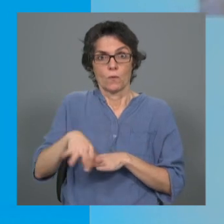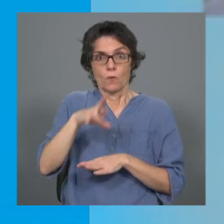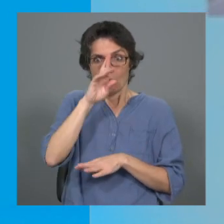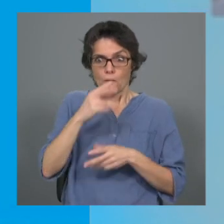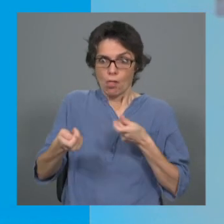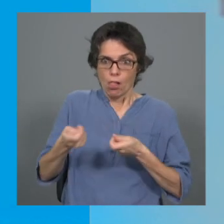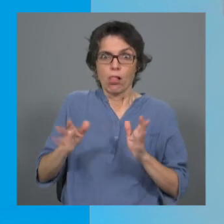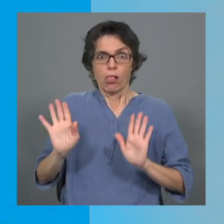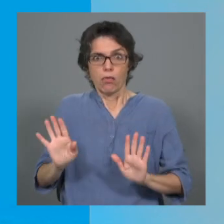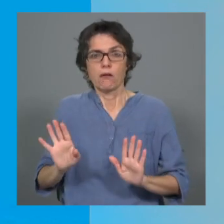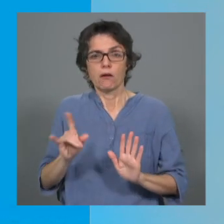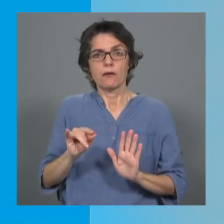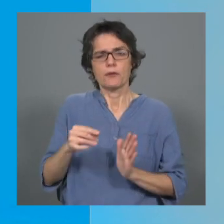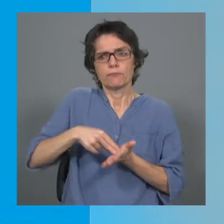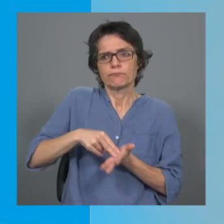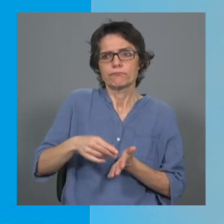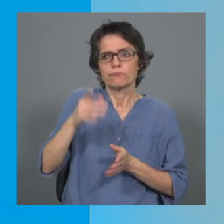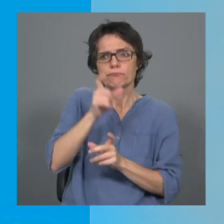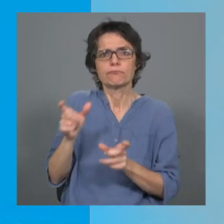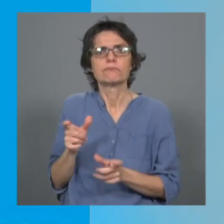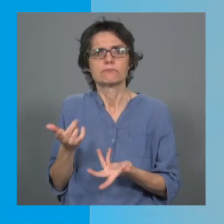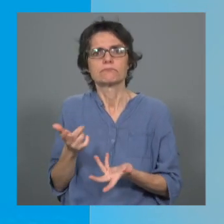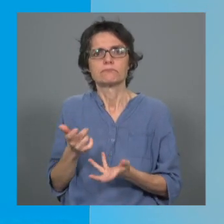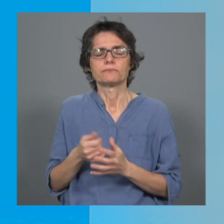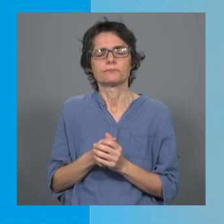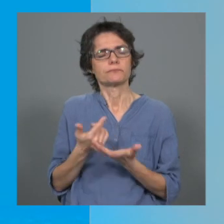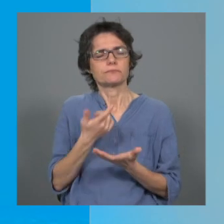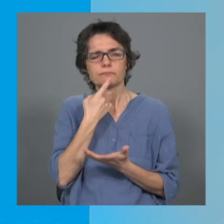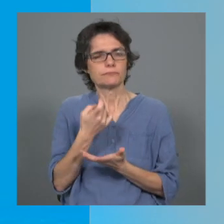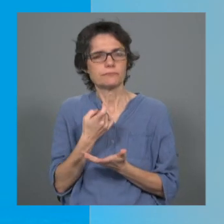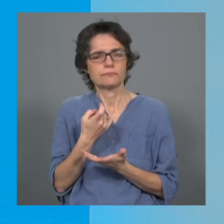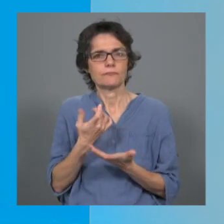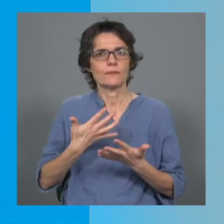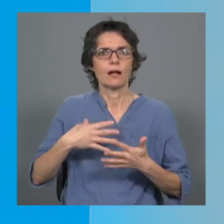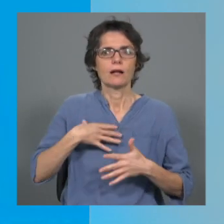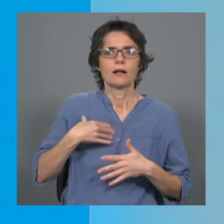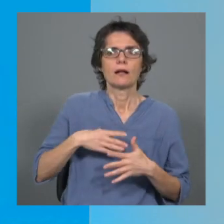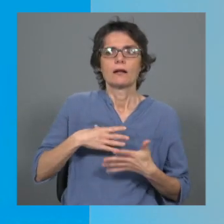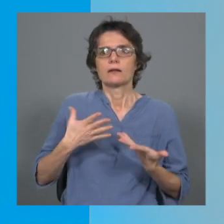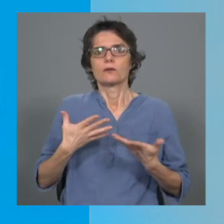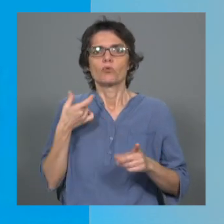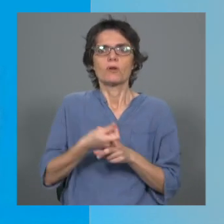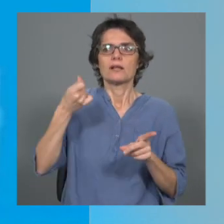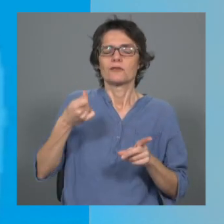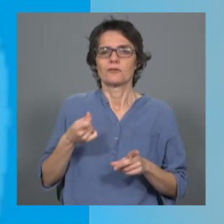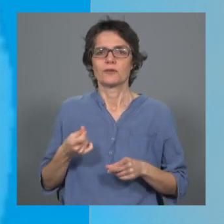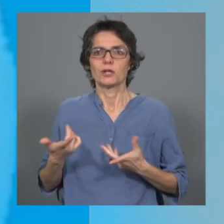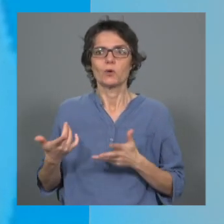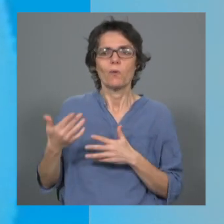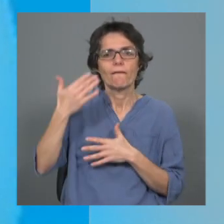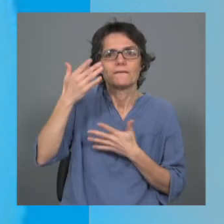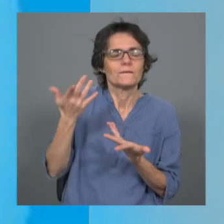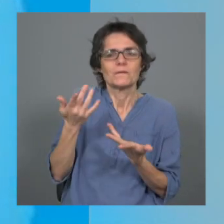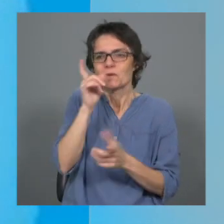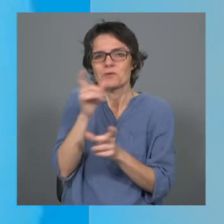física também das pessoas. O que é que... Quais é que eram os anseios, quais é que eram os desafios, as expectativas que as pessoas